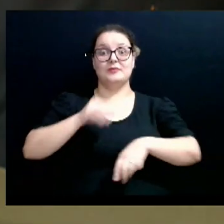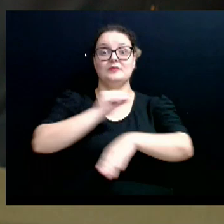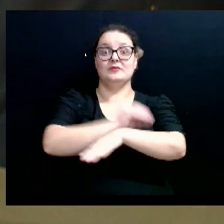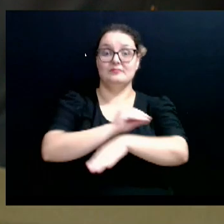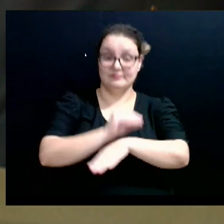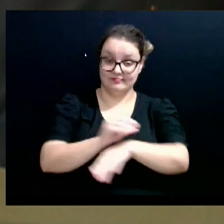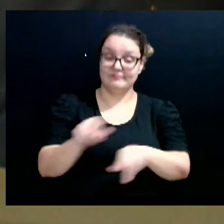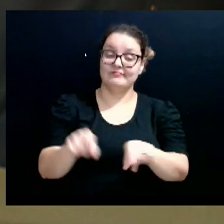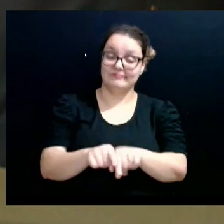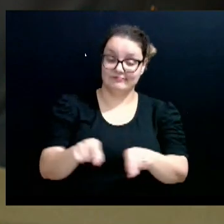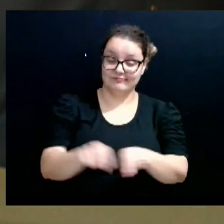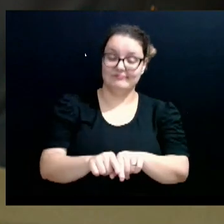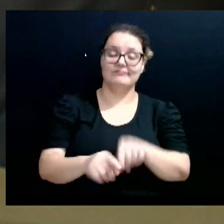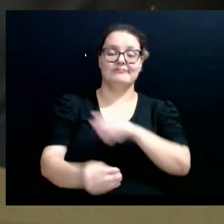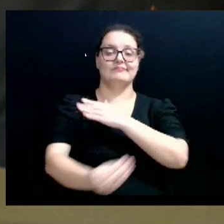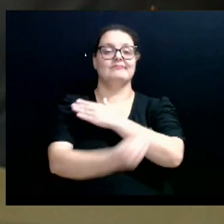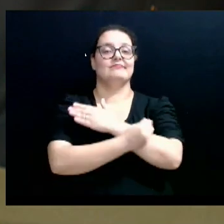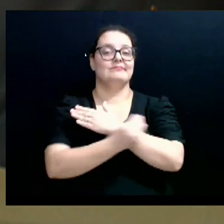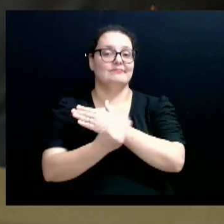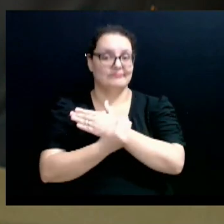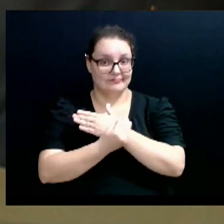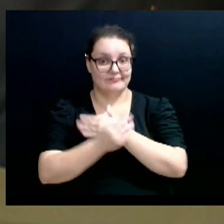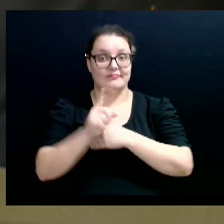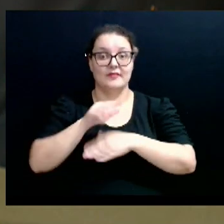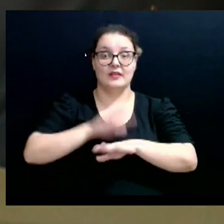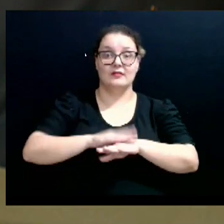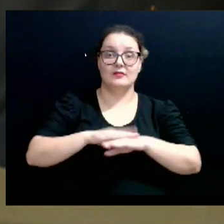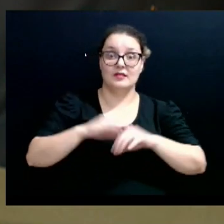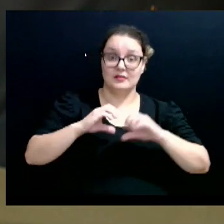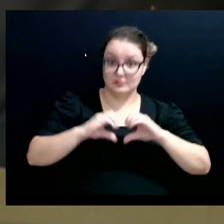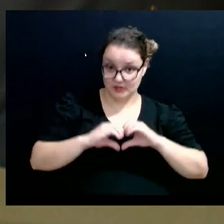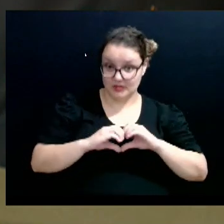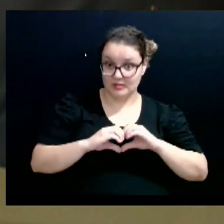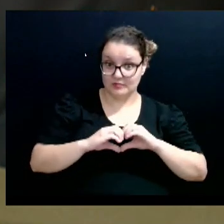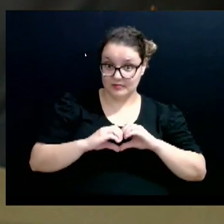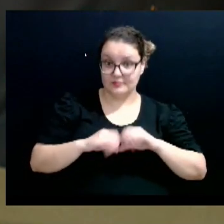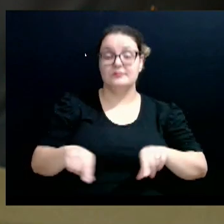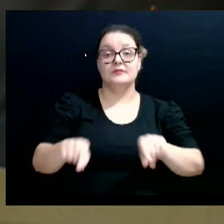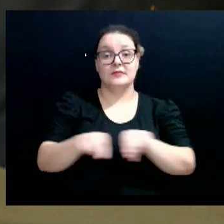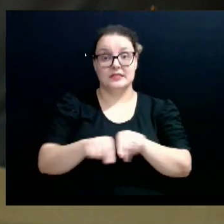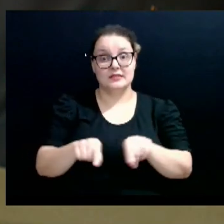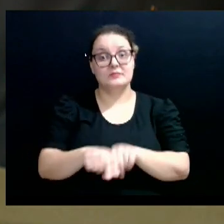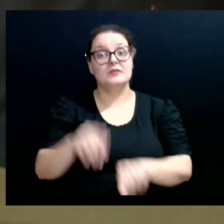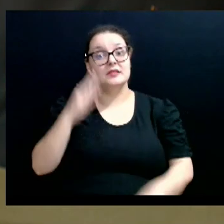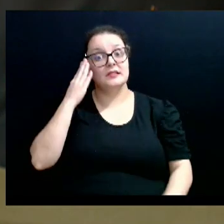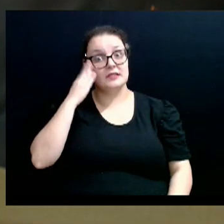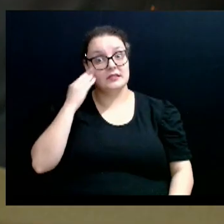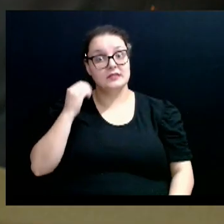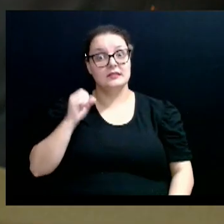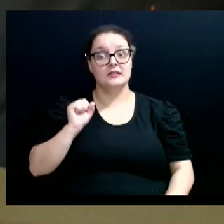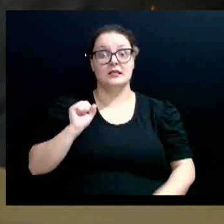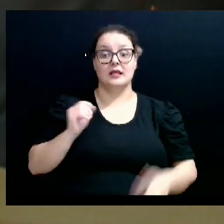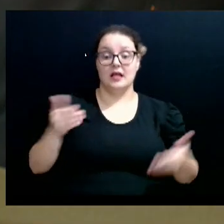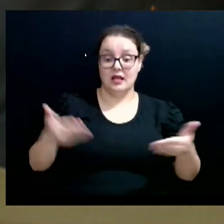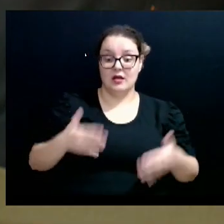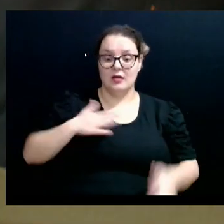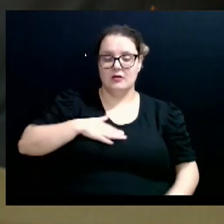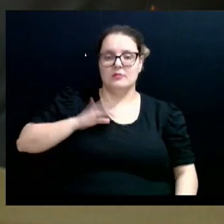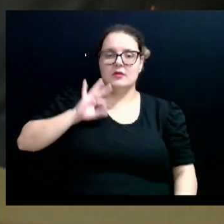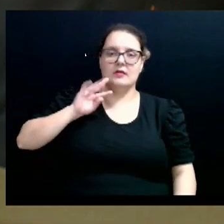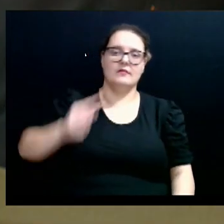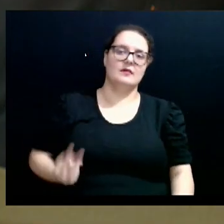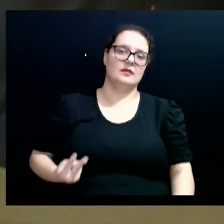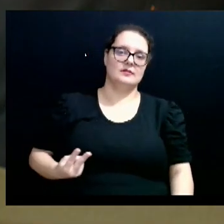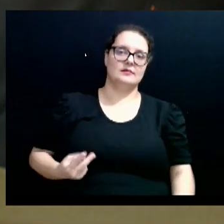né? Cuidar é um ato de amor, mas amor também é saber dizer, agora é a minha vez, né? Porque quem cuida